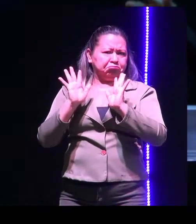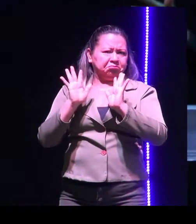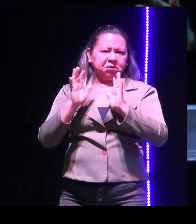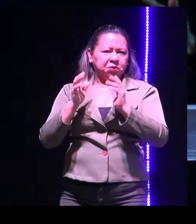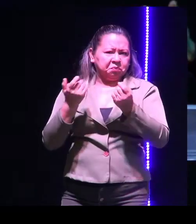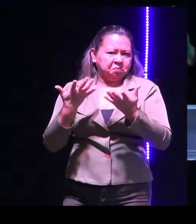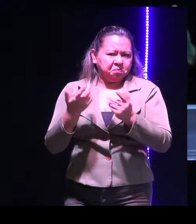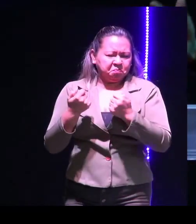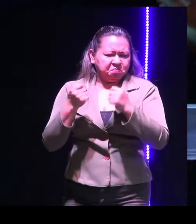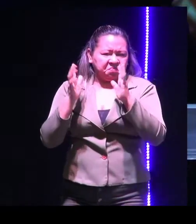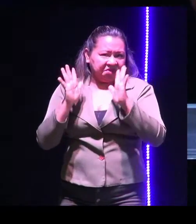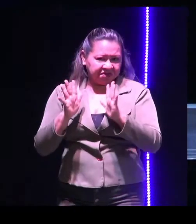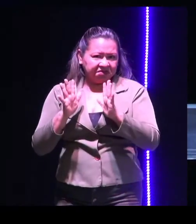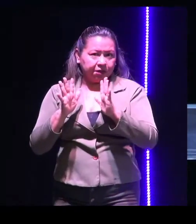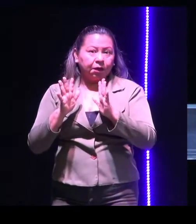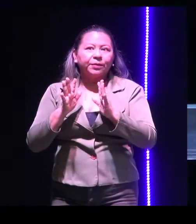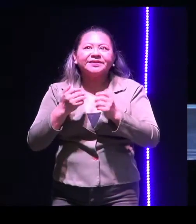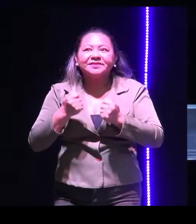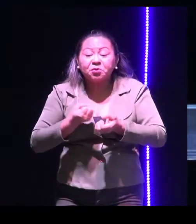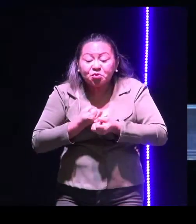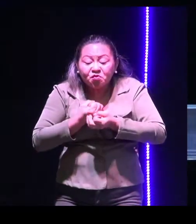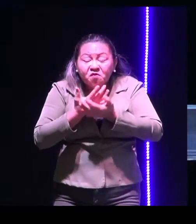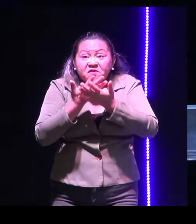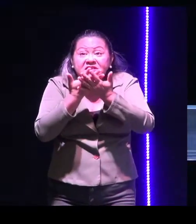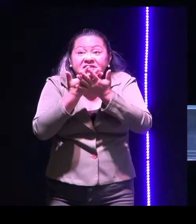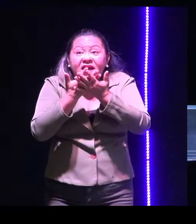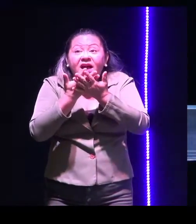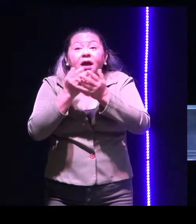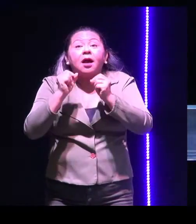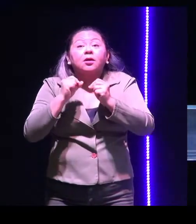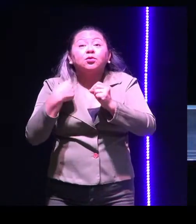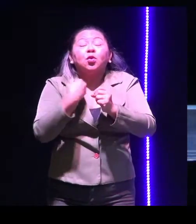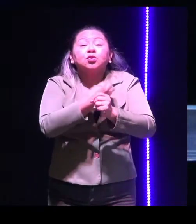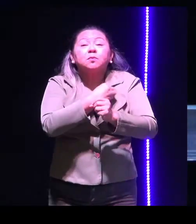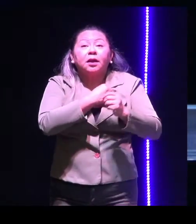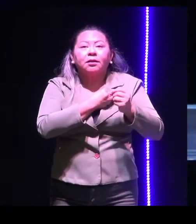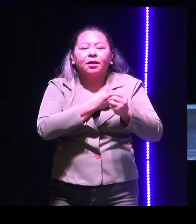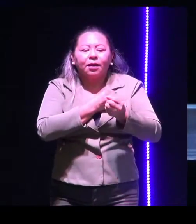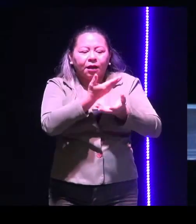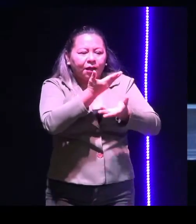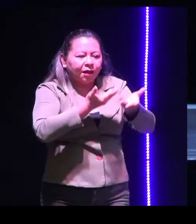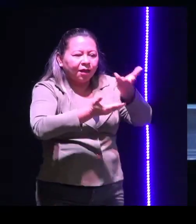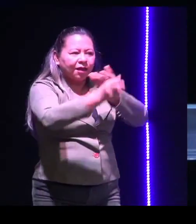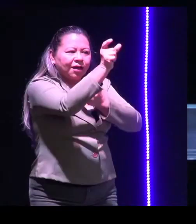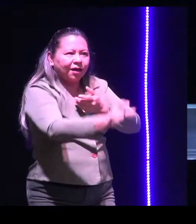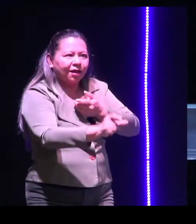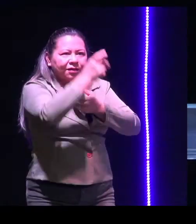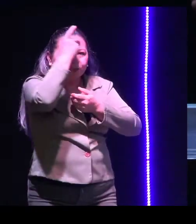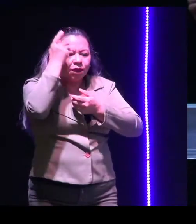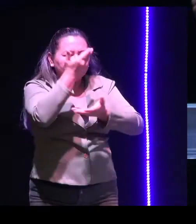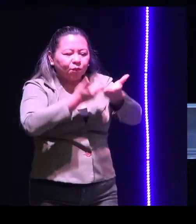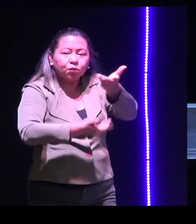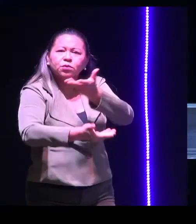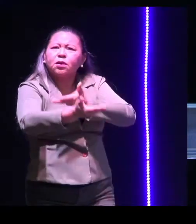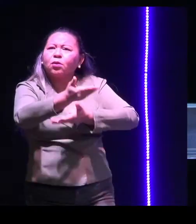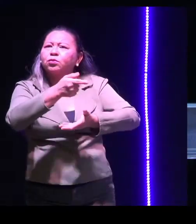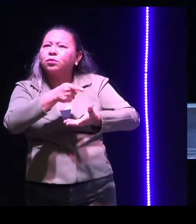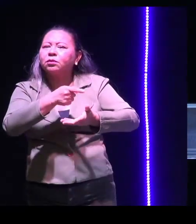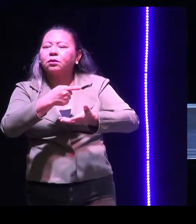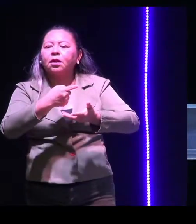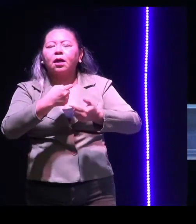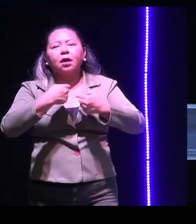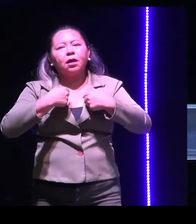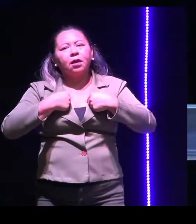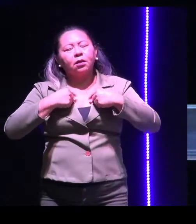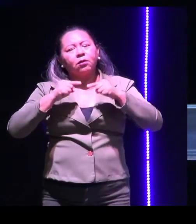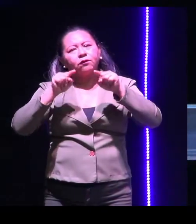Precisamos confessar o nosso pecado para confessar os nossos pecados uns aos outros. Quem é uns aos outros? é eu,